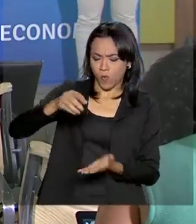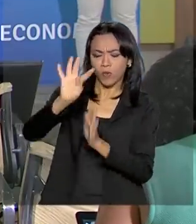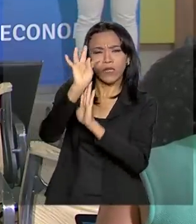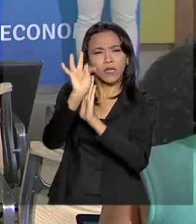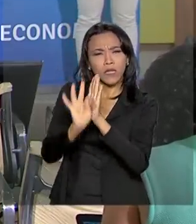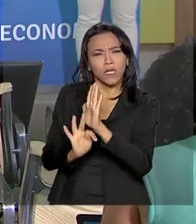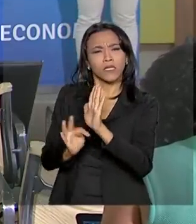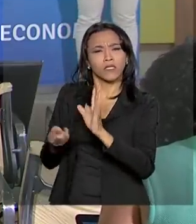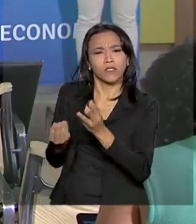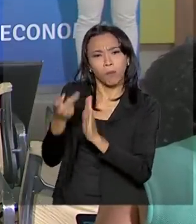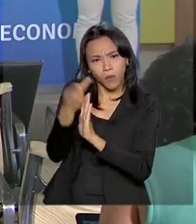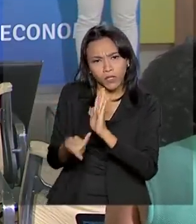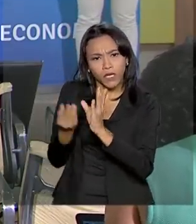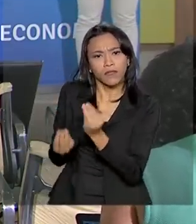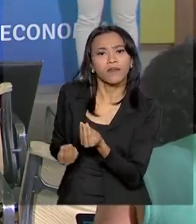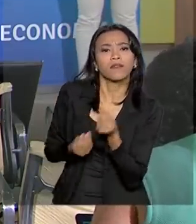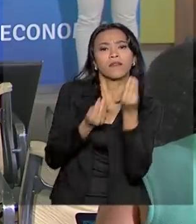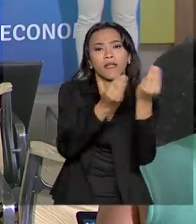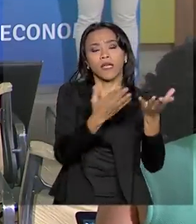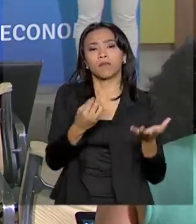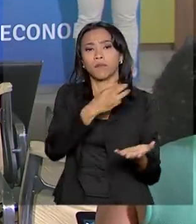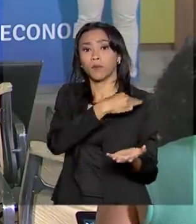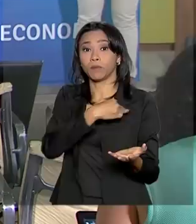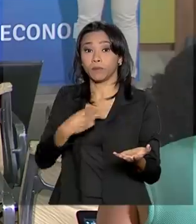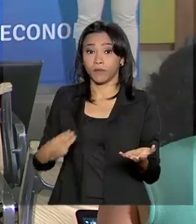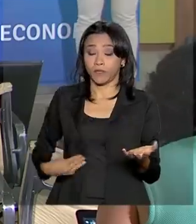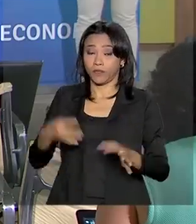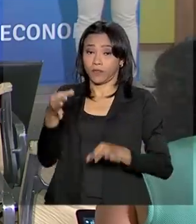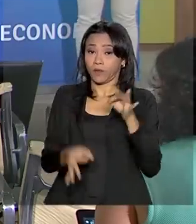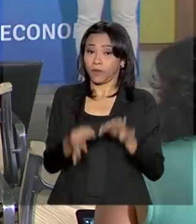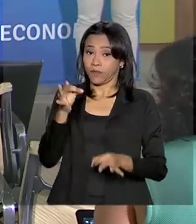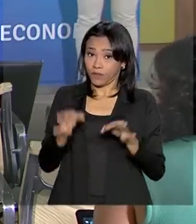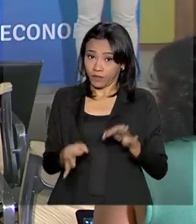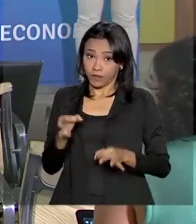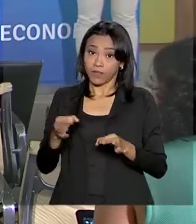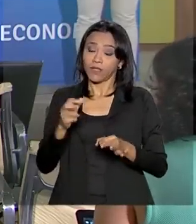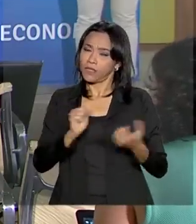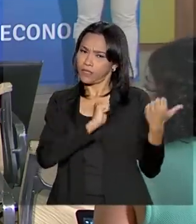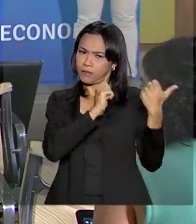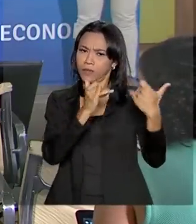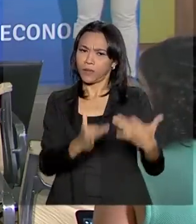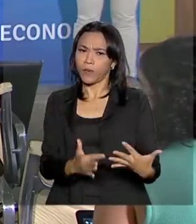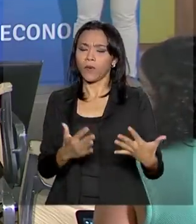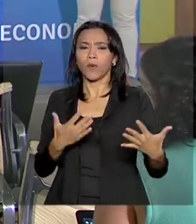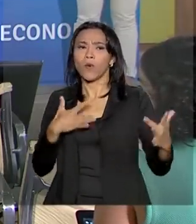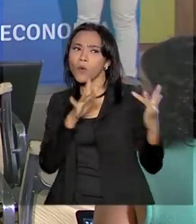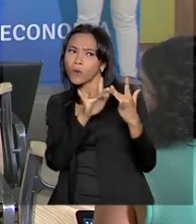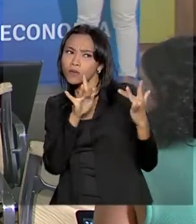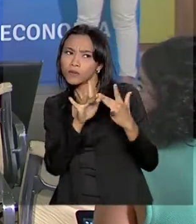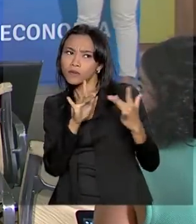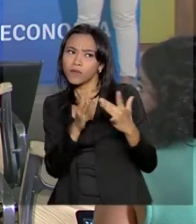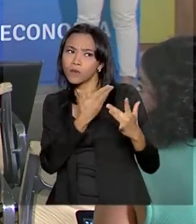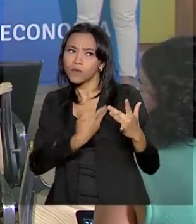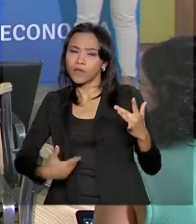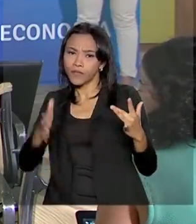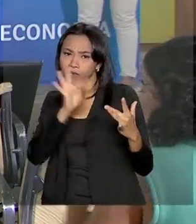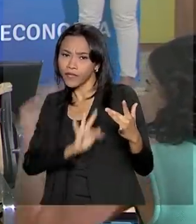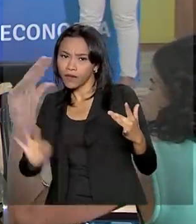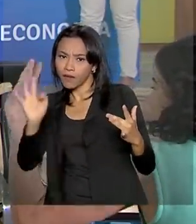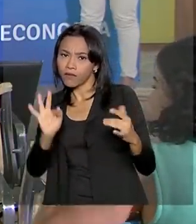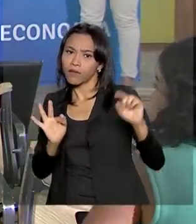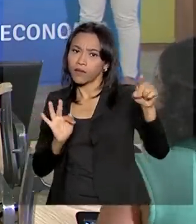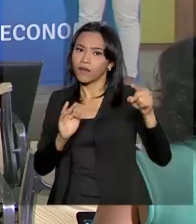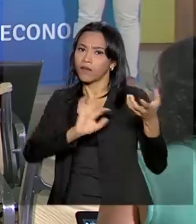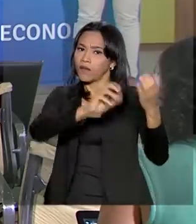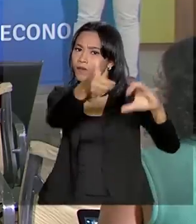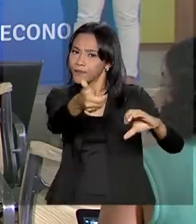ministro da Justiça e da Segurança Pública, Sérgio Moro, e ele falou que a relação entre o governo federal e o legislativo está mais próxima e